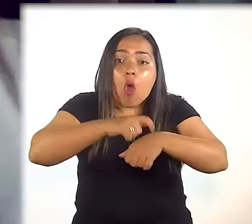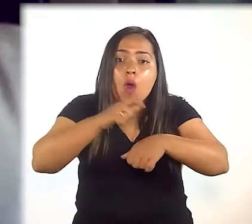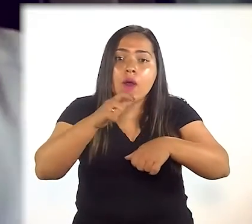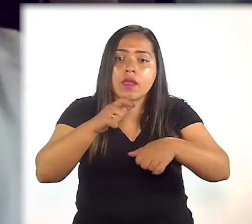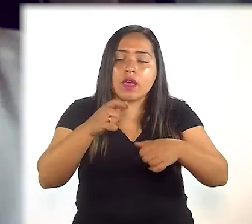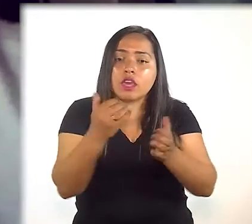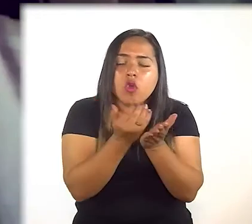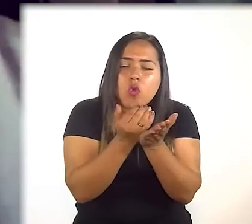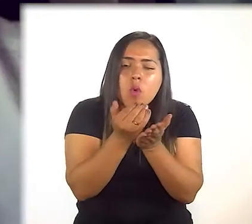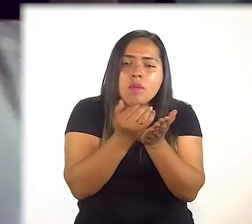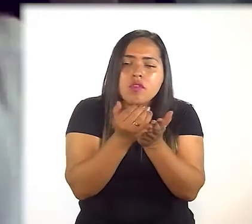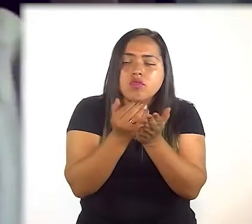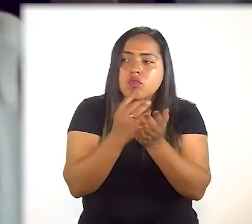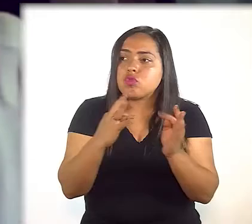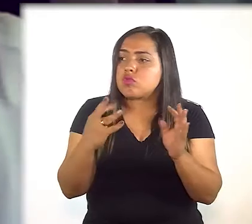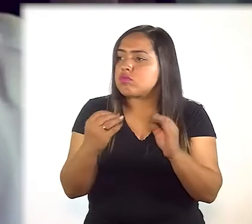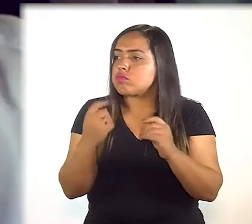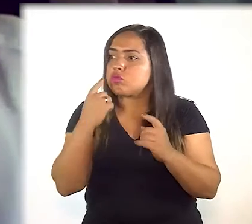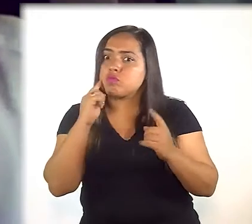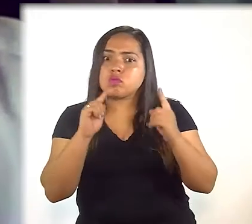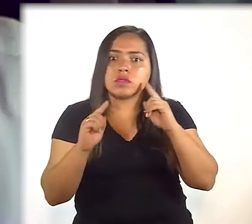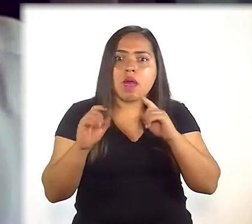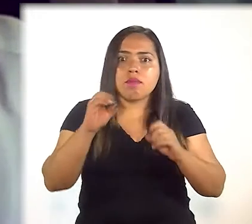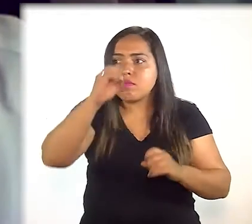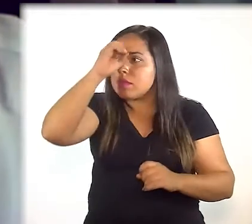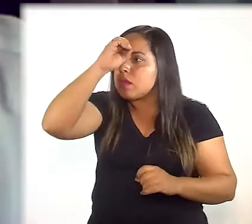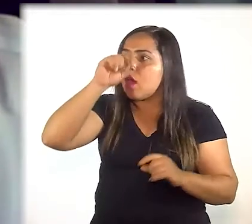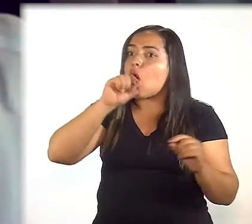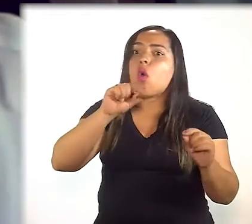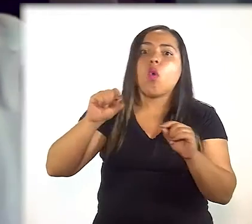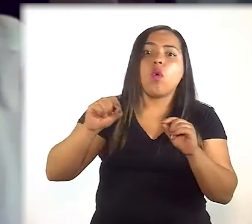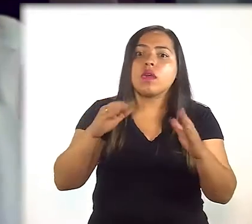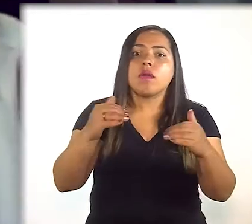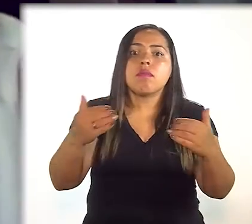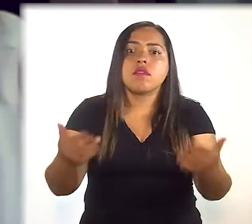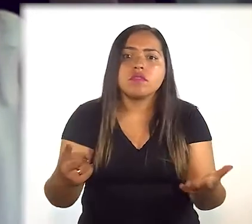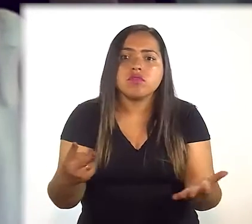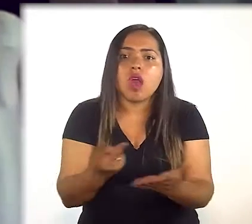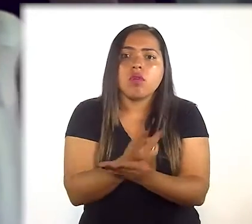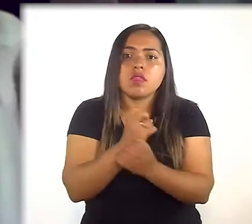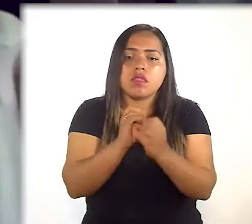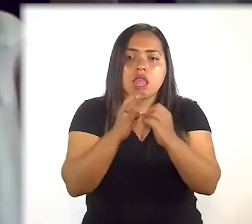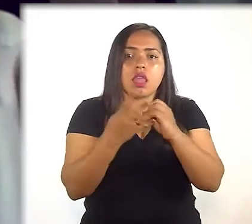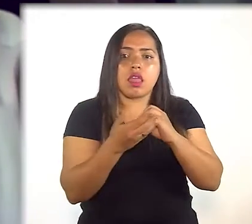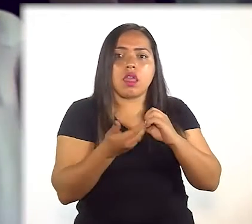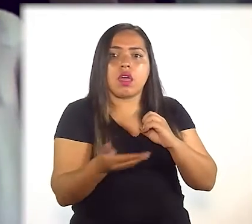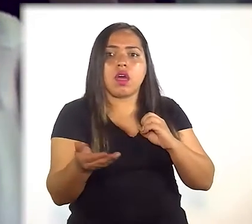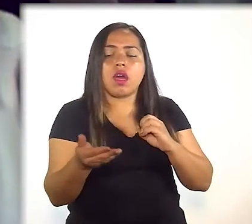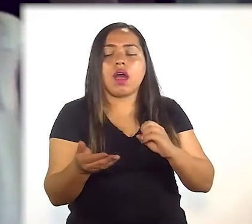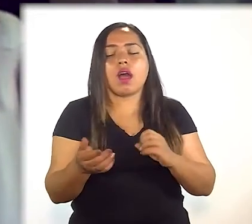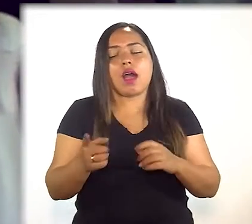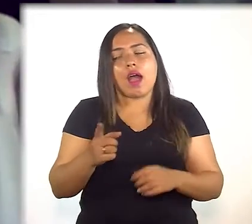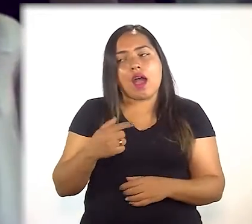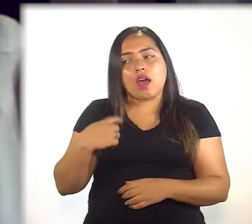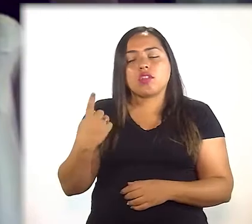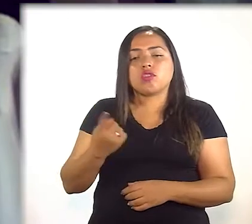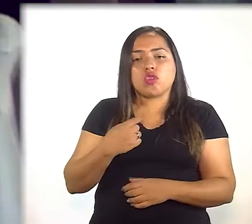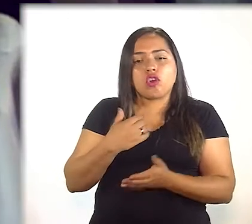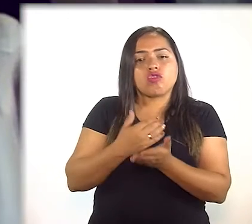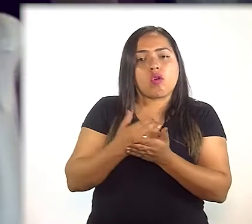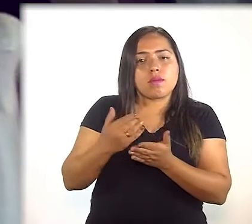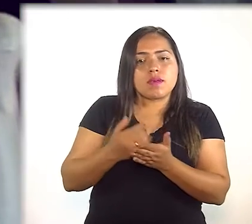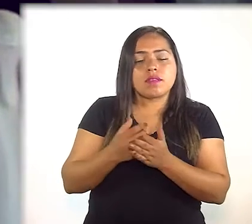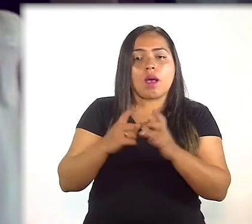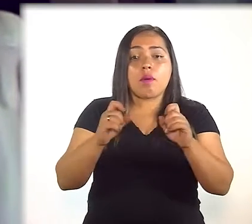que veio a pandemia, a gente, como todo mundo, estava meio sem saber exatamente o que fazer,